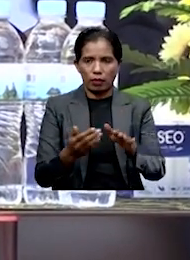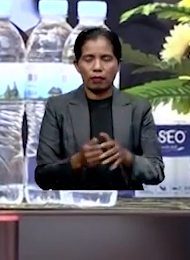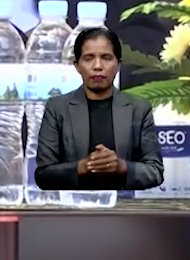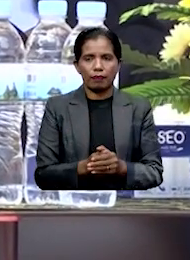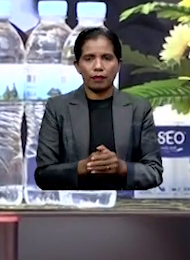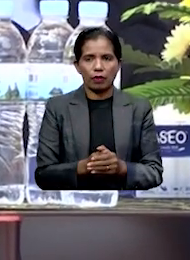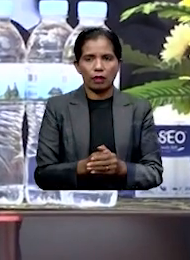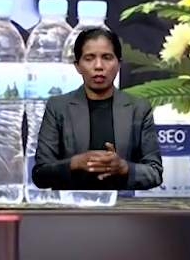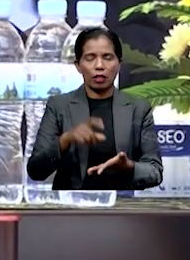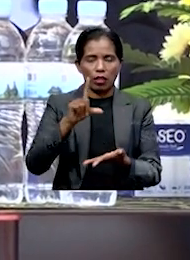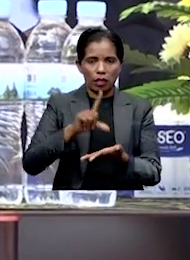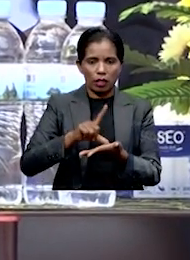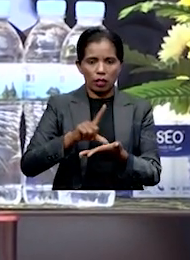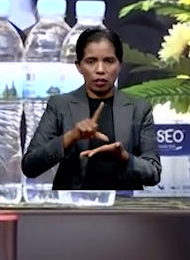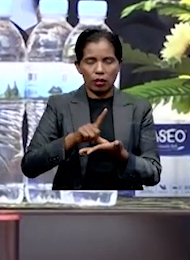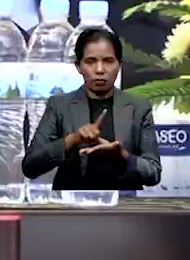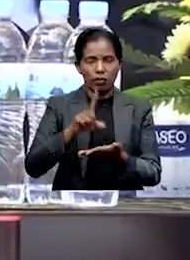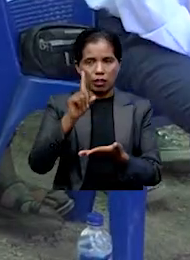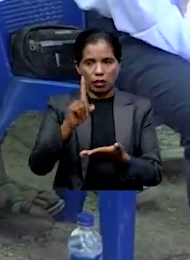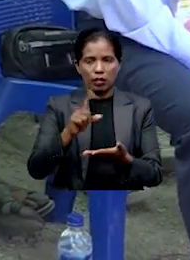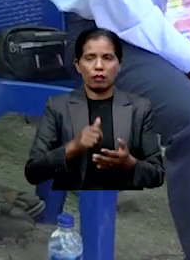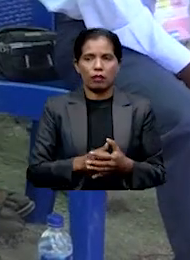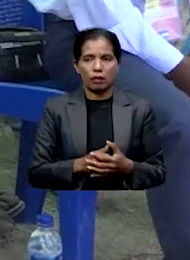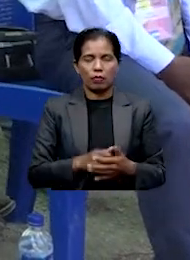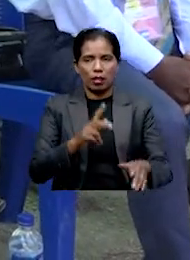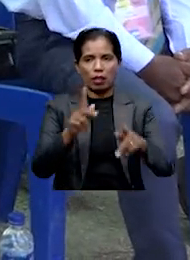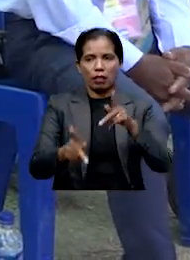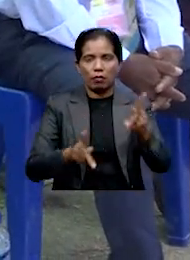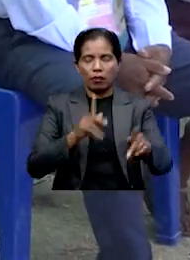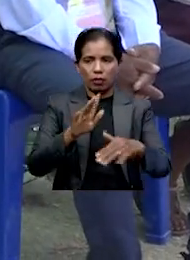Lição ida, vai ter povo,